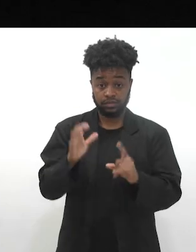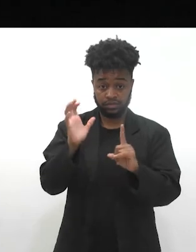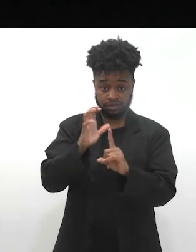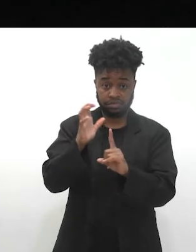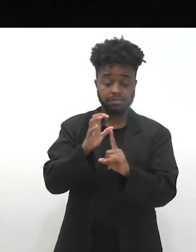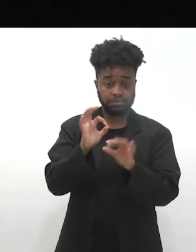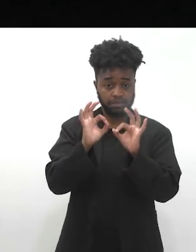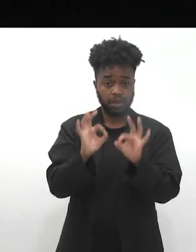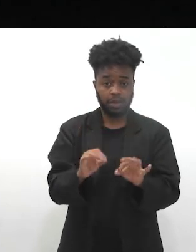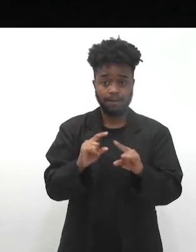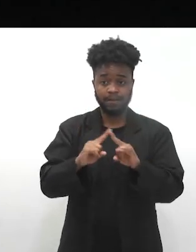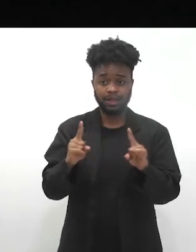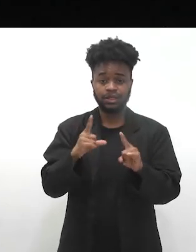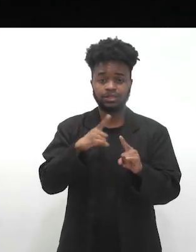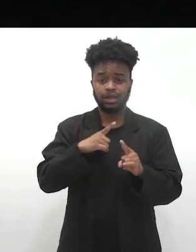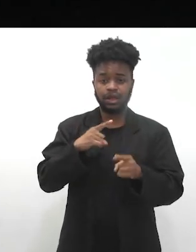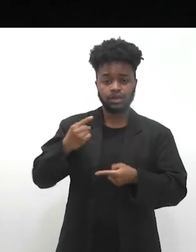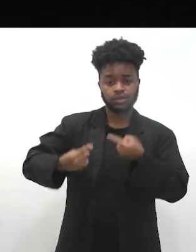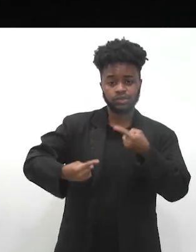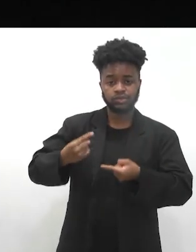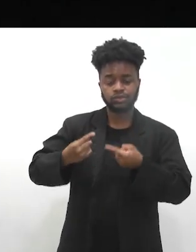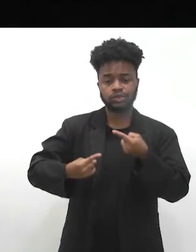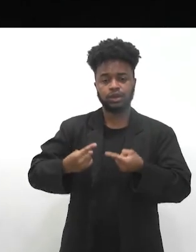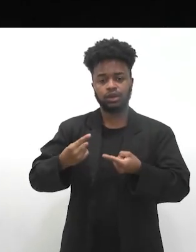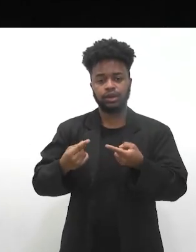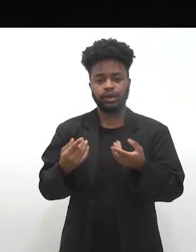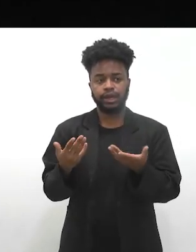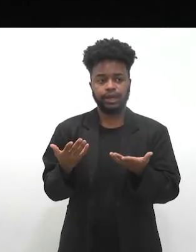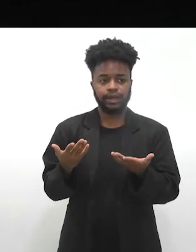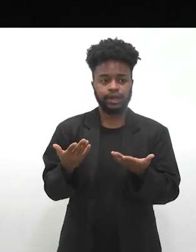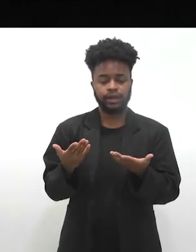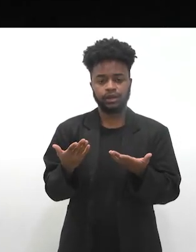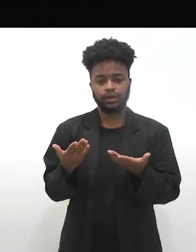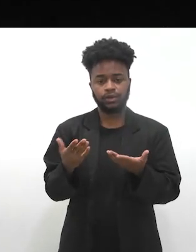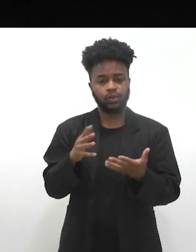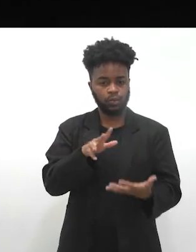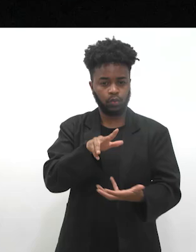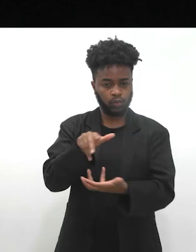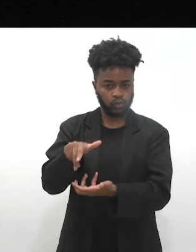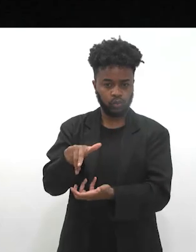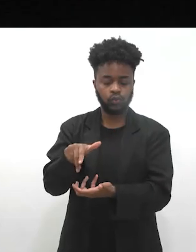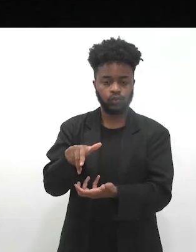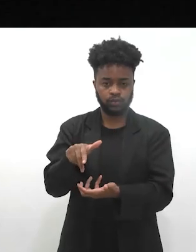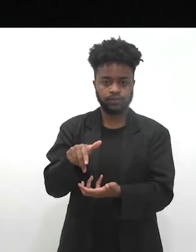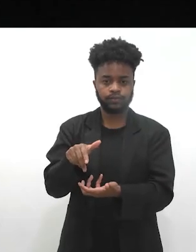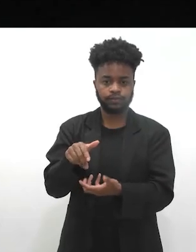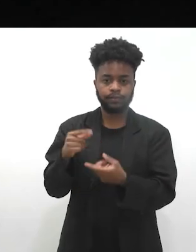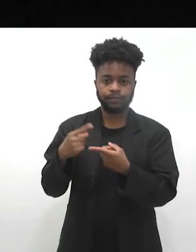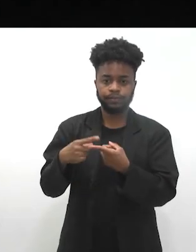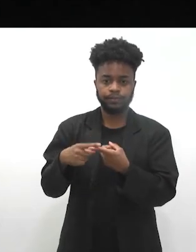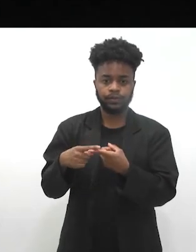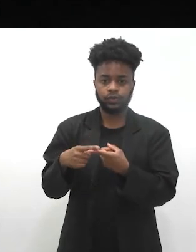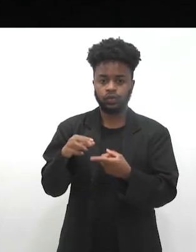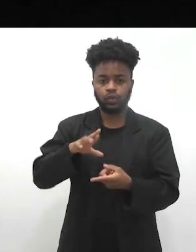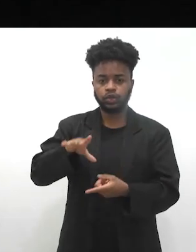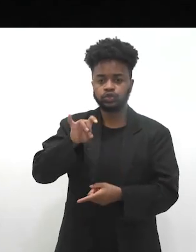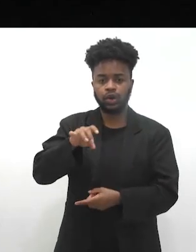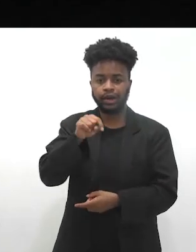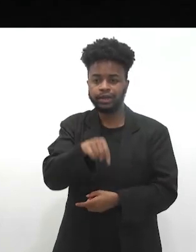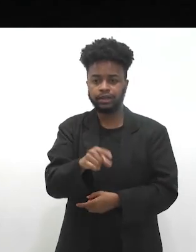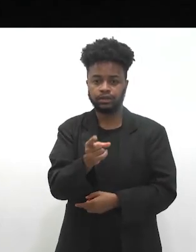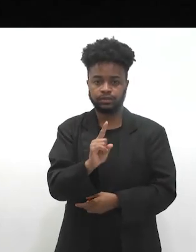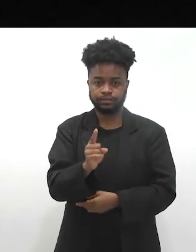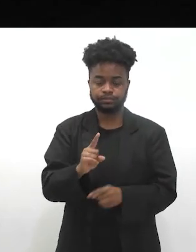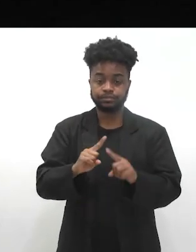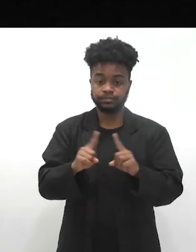muito significativamente, mas ali é um jogo muito mais geopolítico, mundial, do que propriamente local